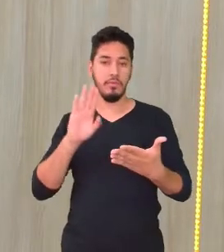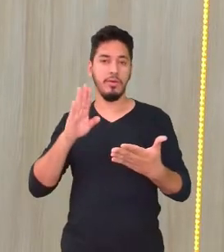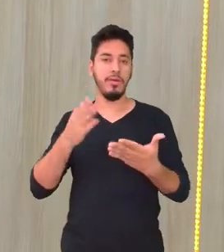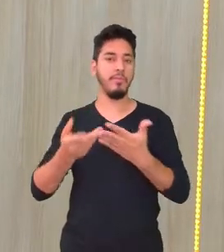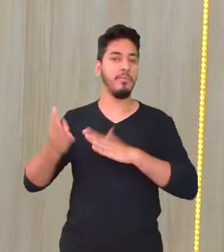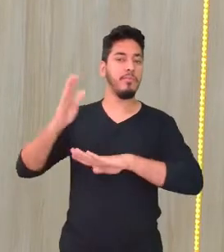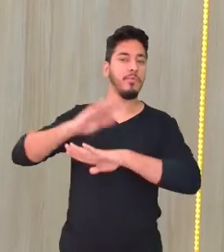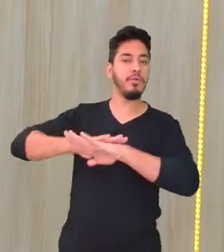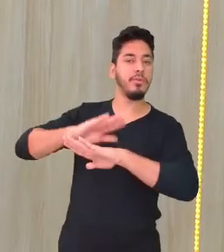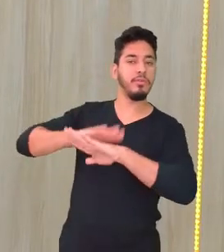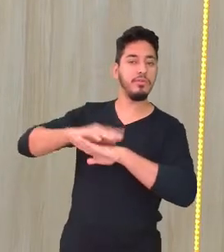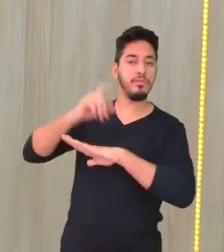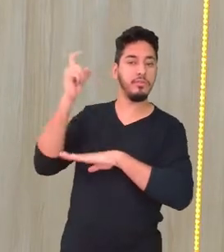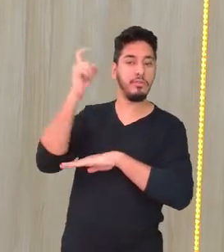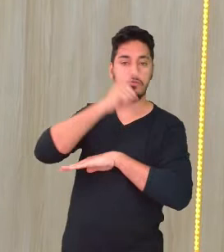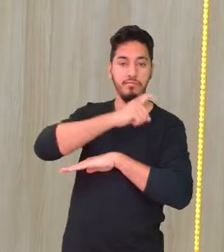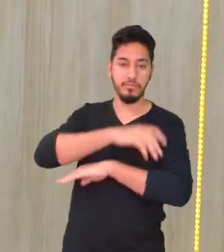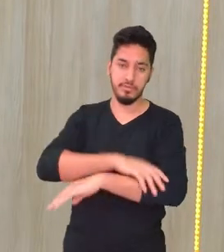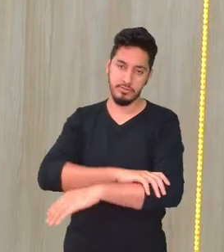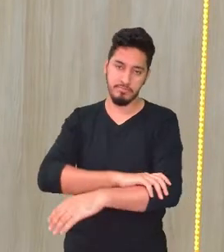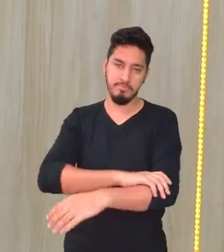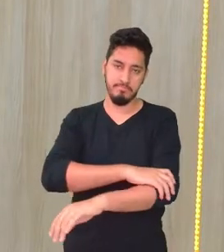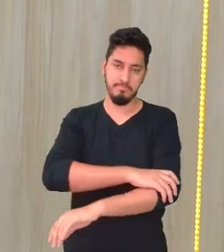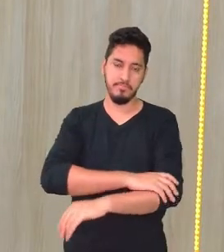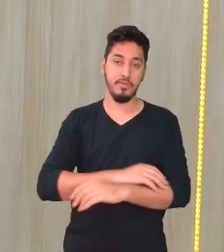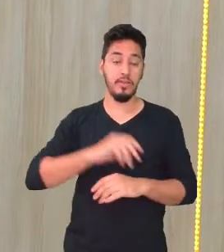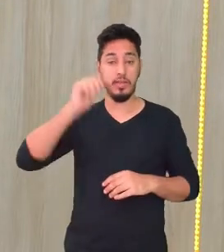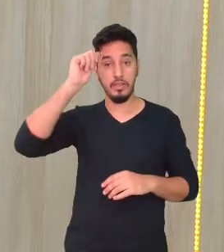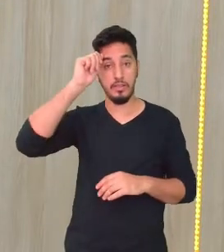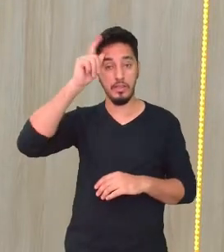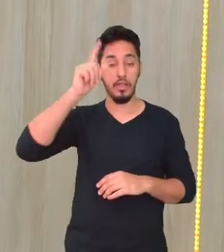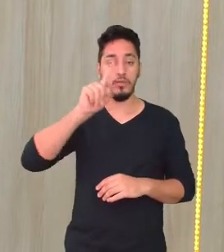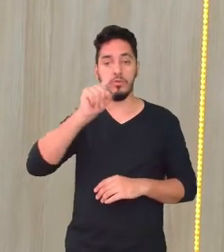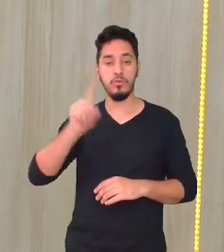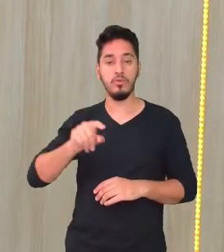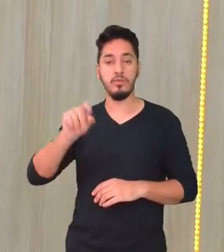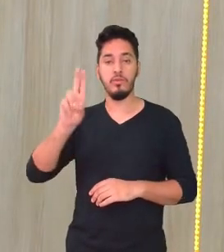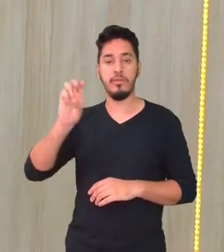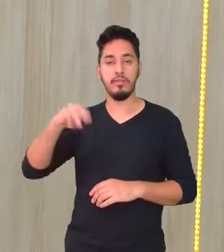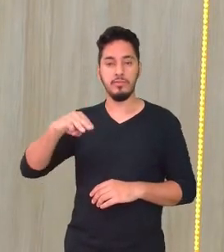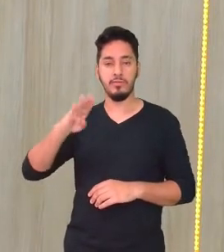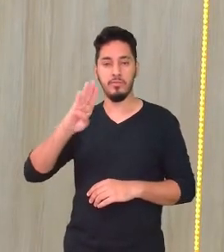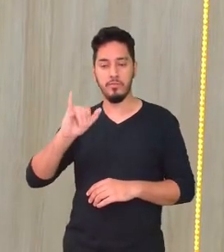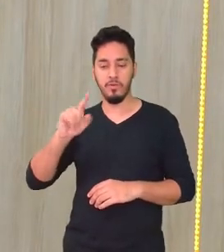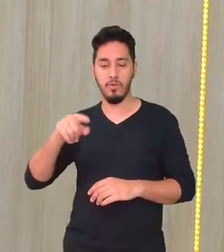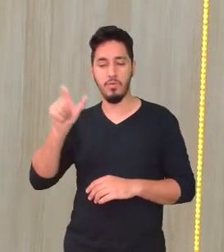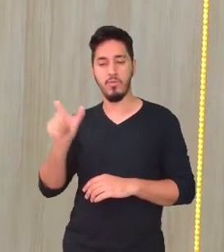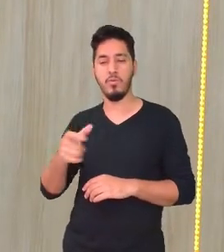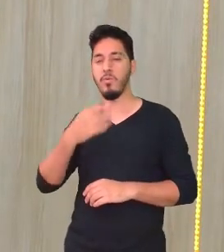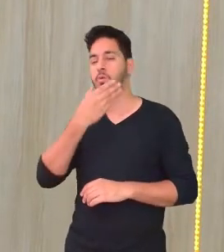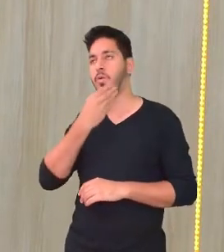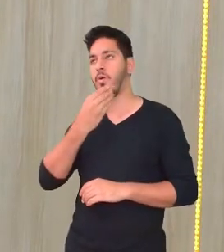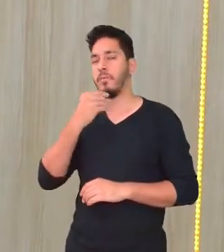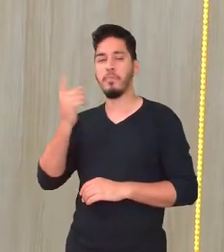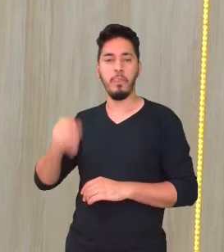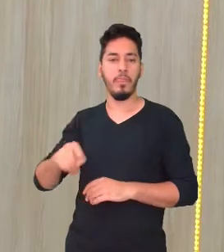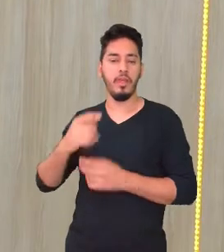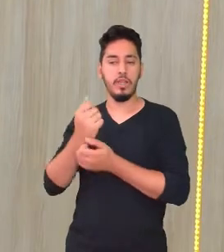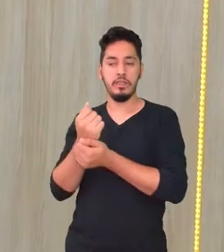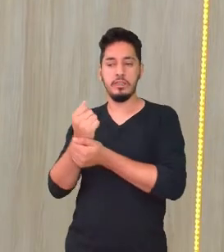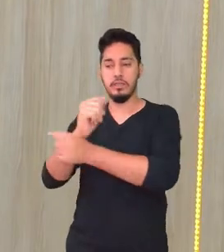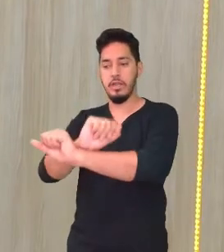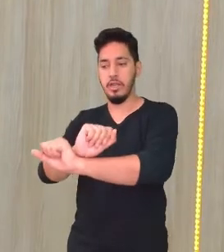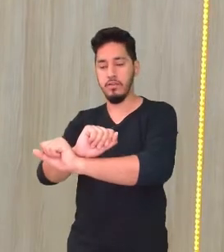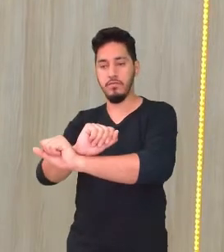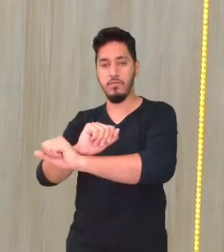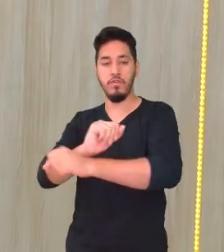uma narrativa falsa, né? Então a ideia do Zumbi como um camarada, né, que era um escravo,